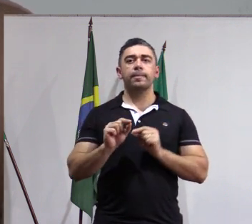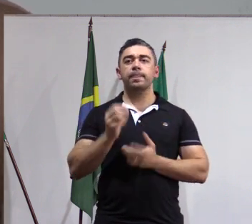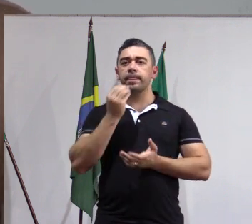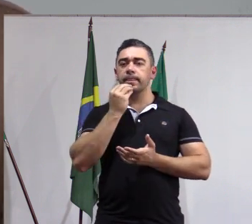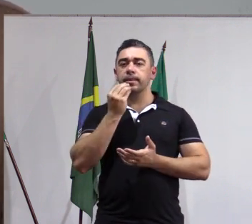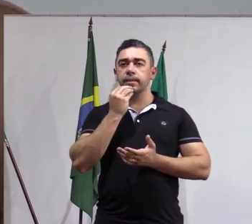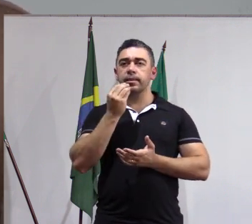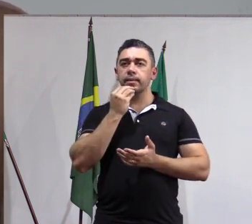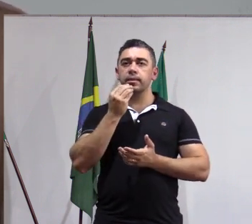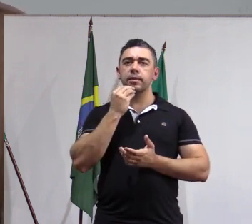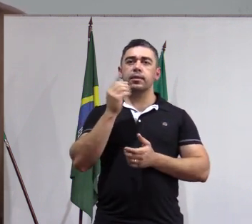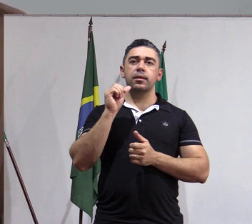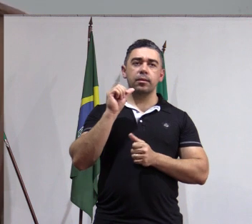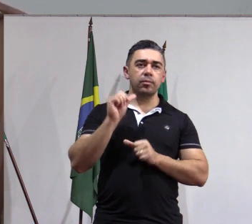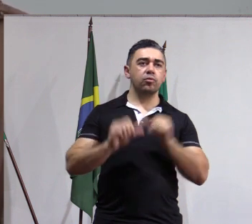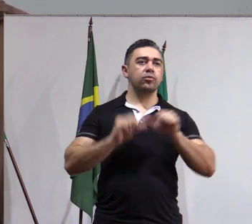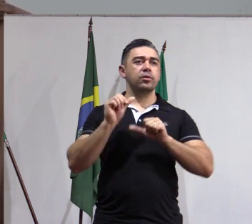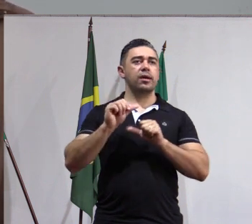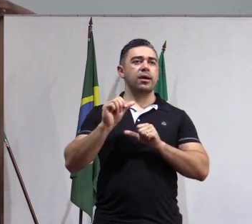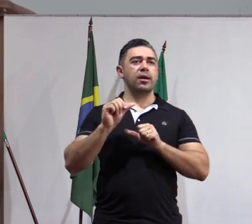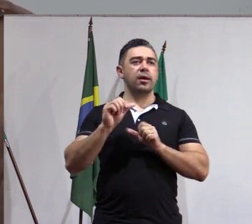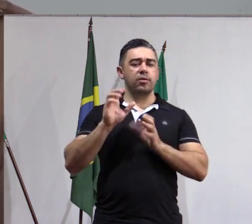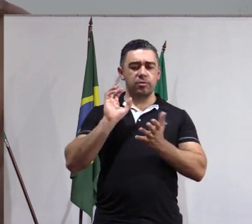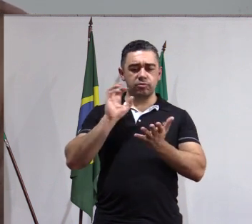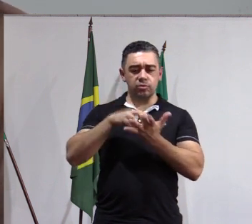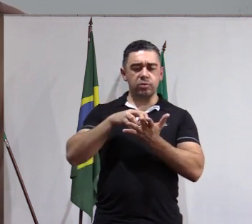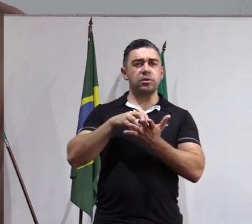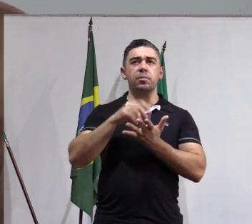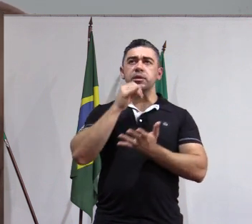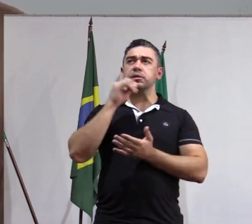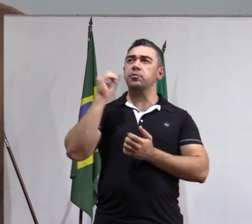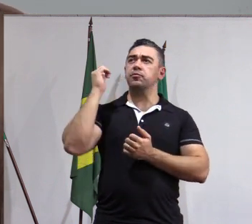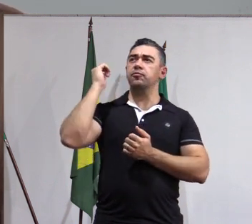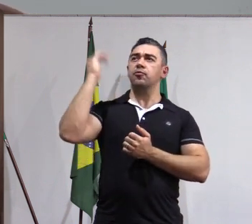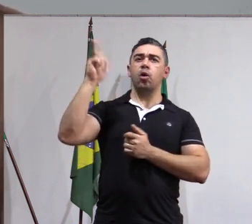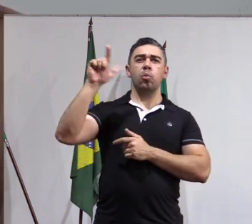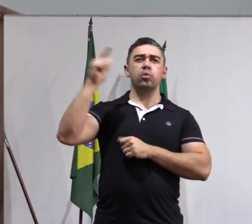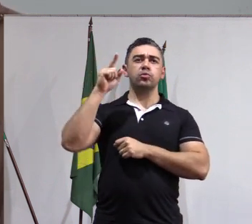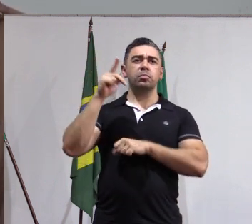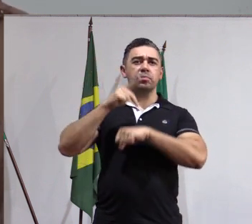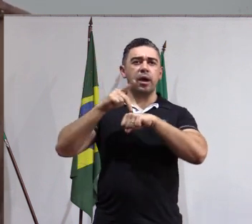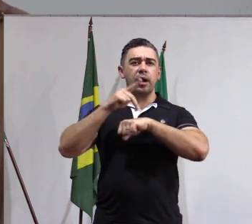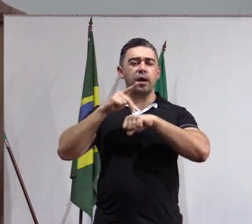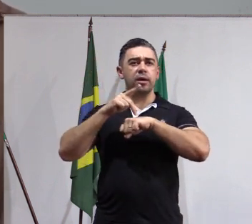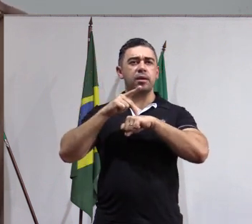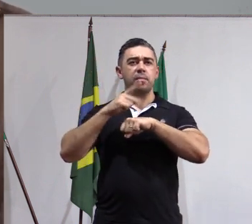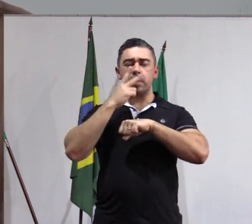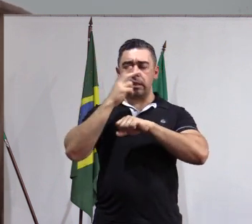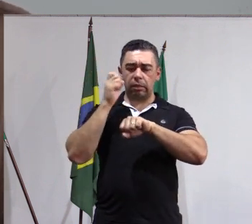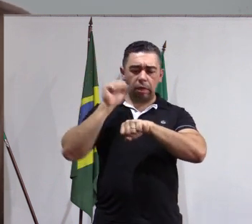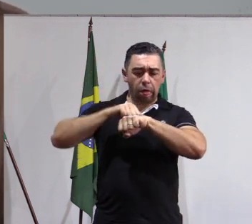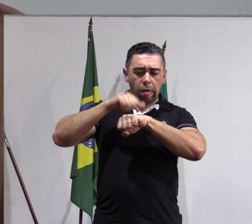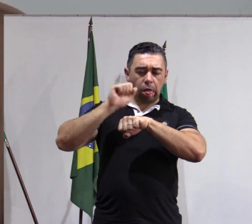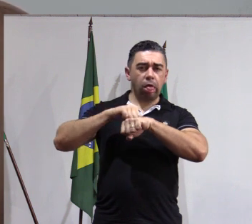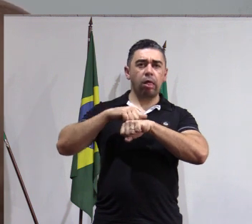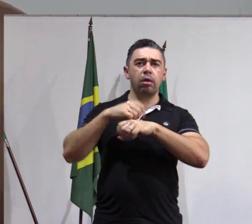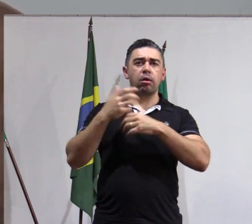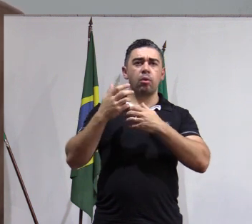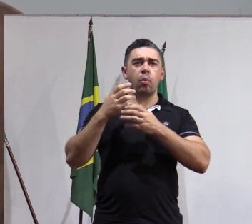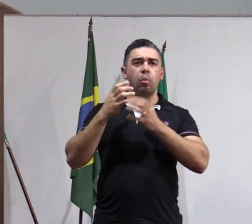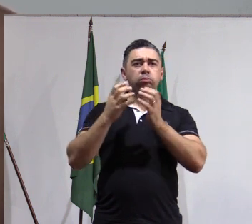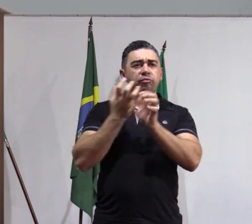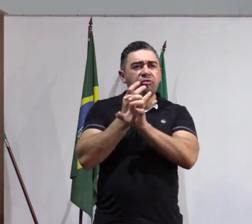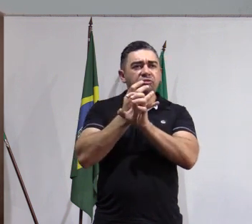gente numa universidade turca, numa universidade da Hungria, transformar a gente numa universidade oca, vazia e